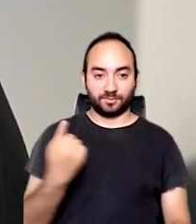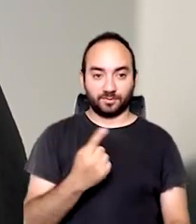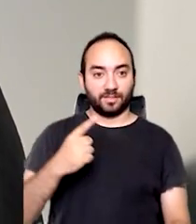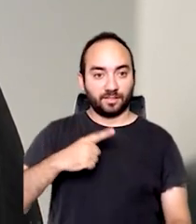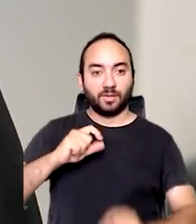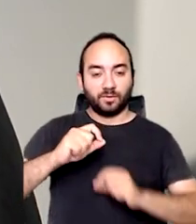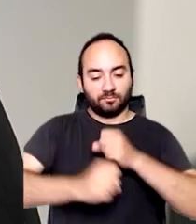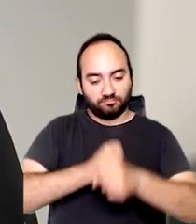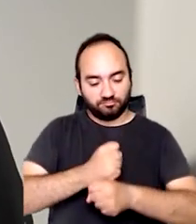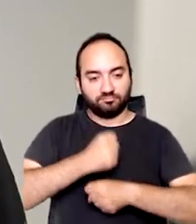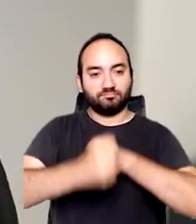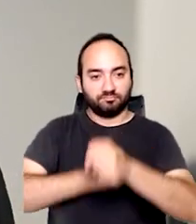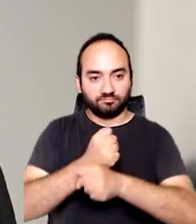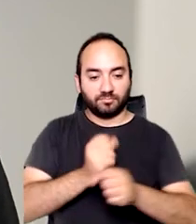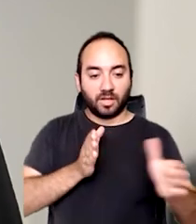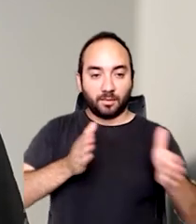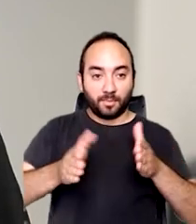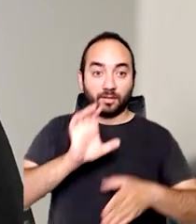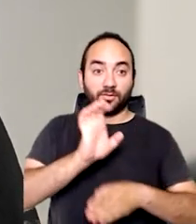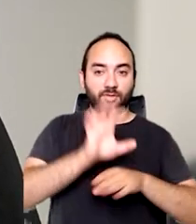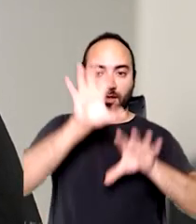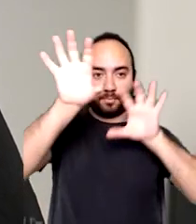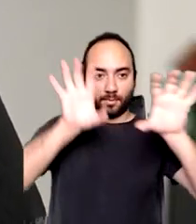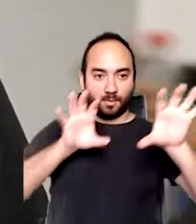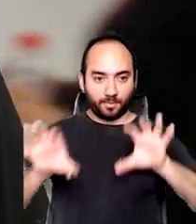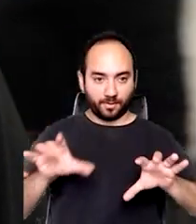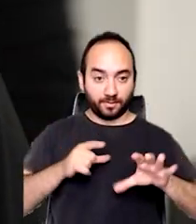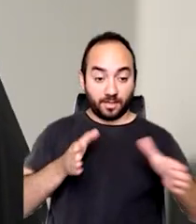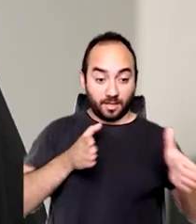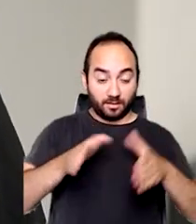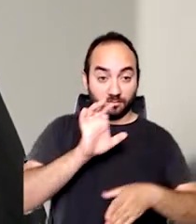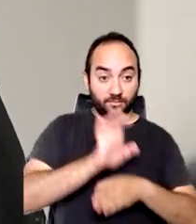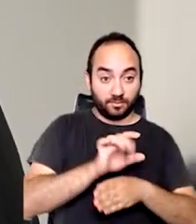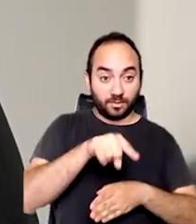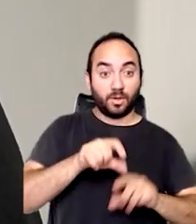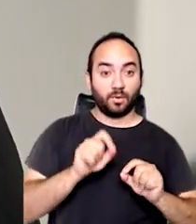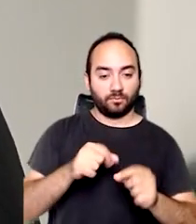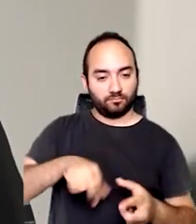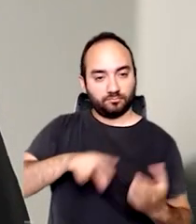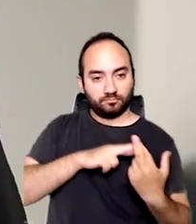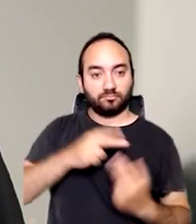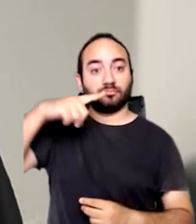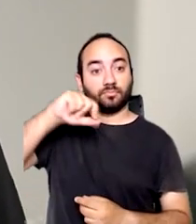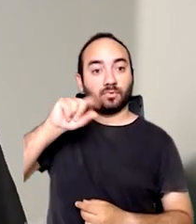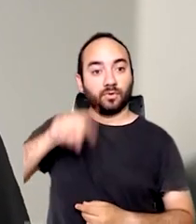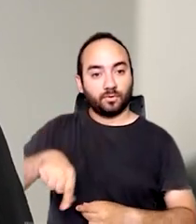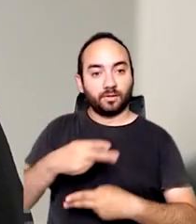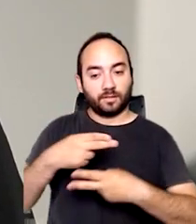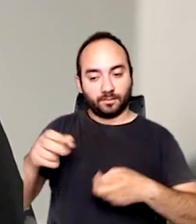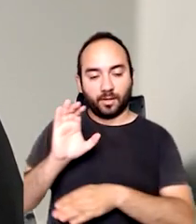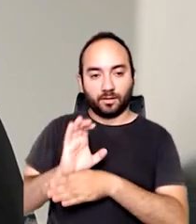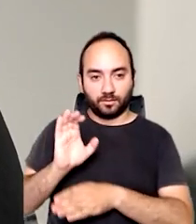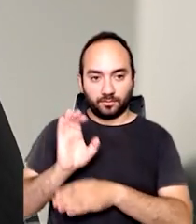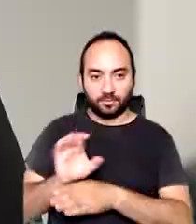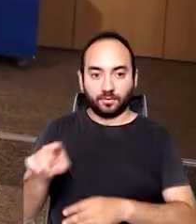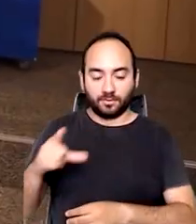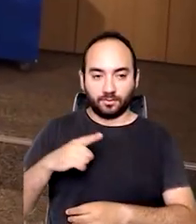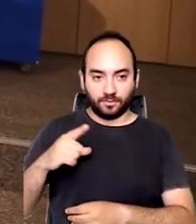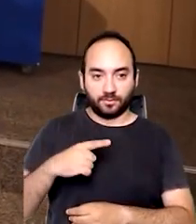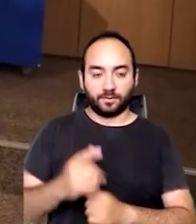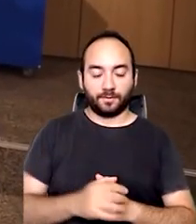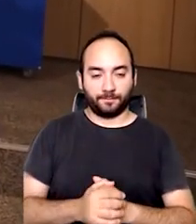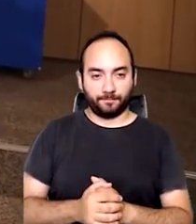aí todos os anos a etapa Estadual essa etapa ela fica sob responsabilidade do do do